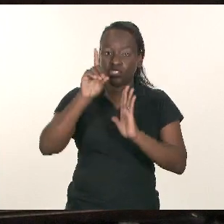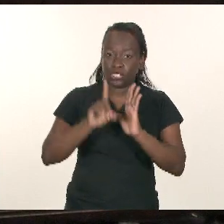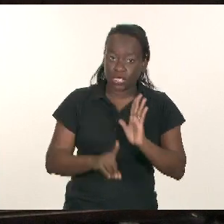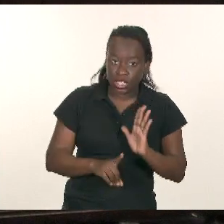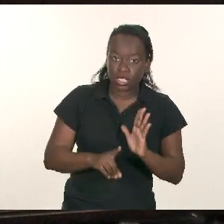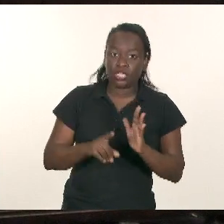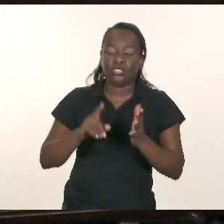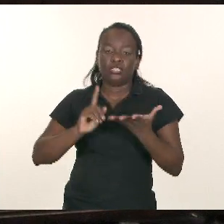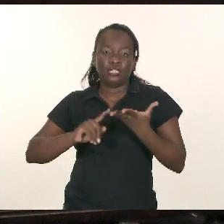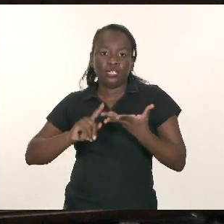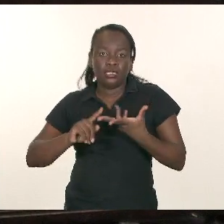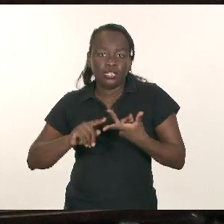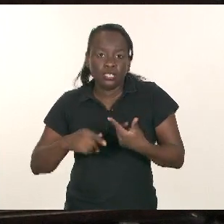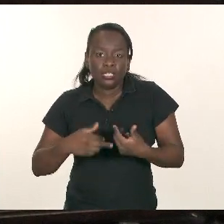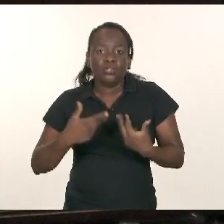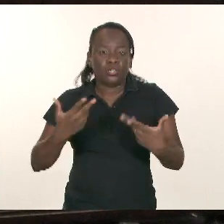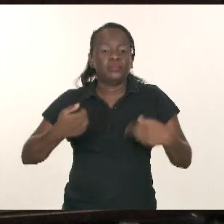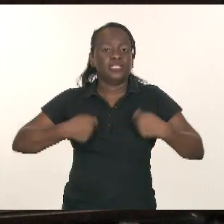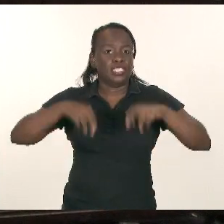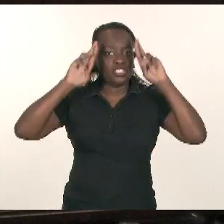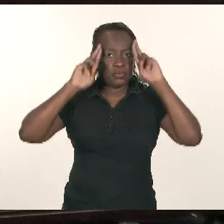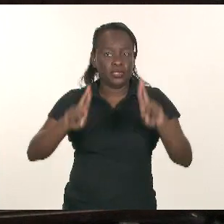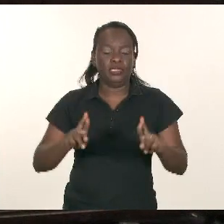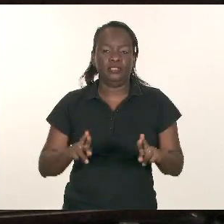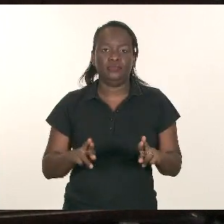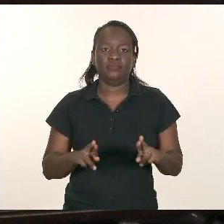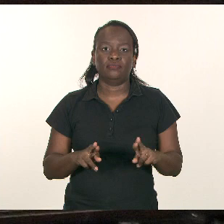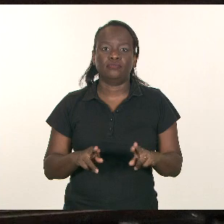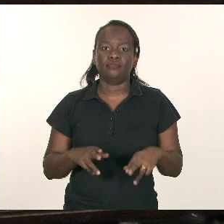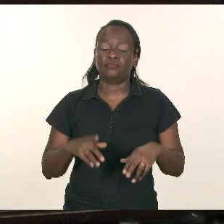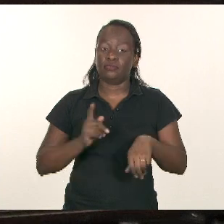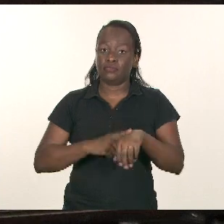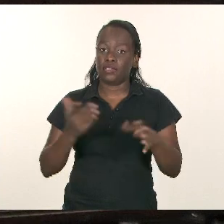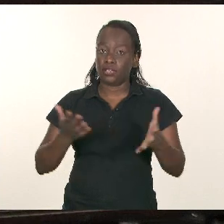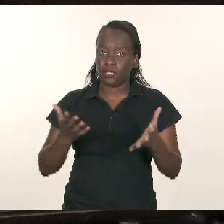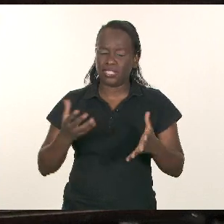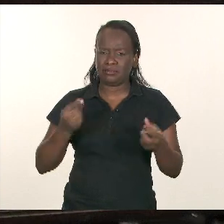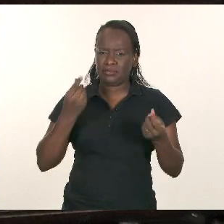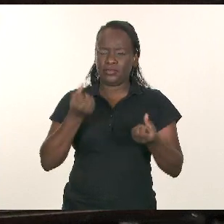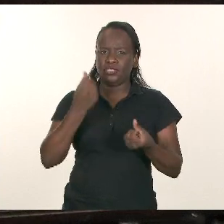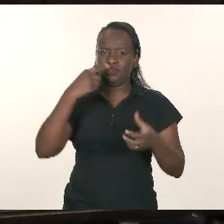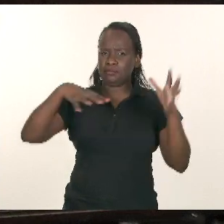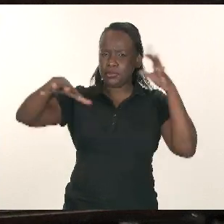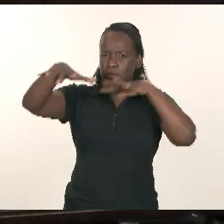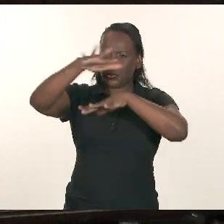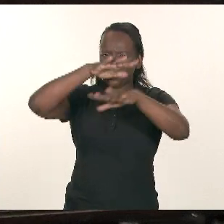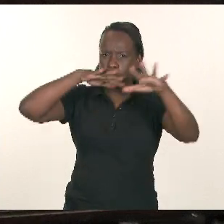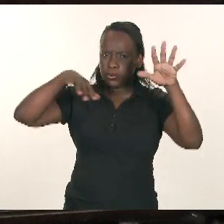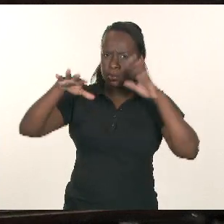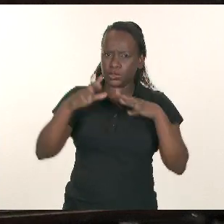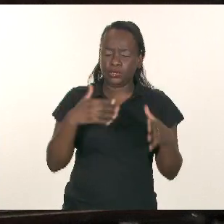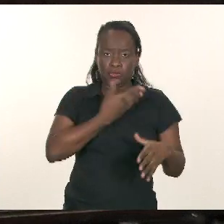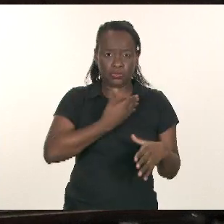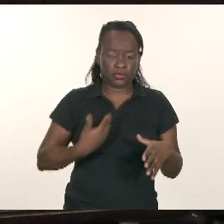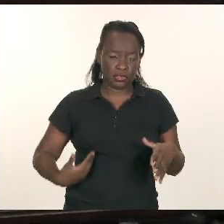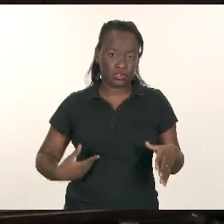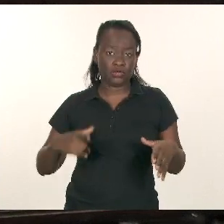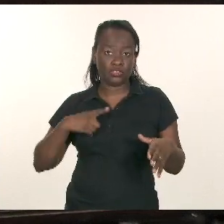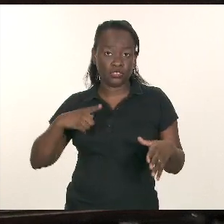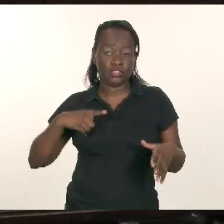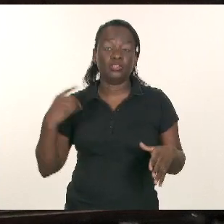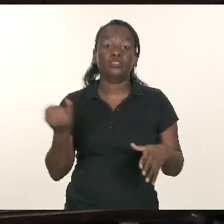as prerrogativas sejam respeitados. Nesse momento tão nebuloso na nossa República,